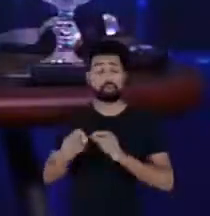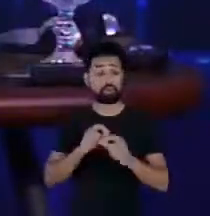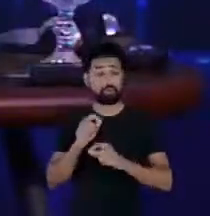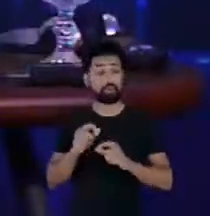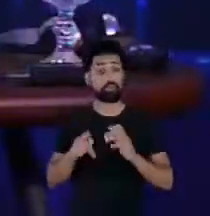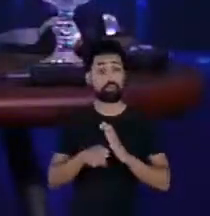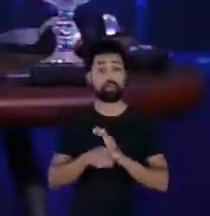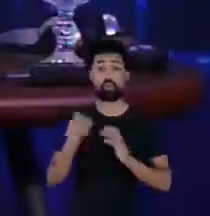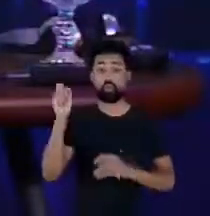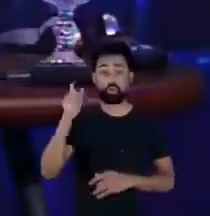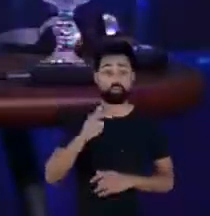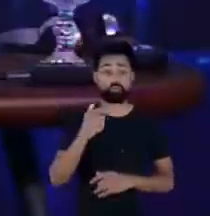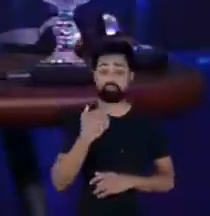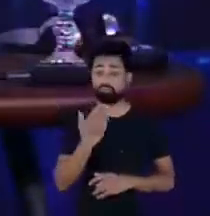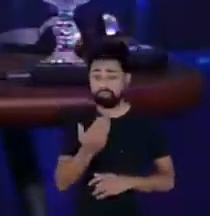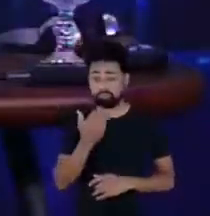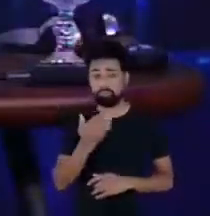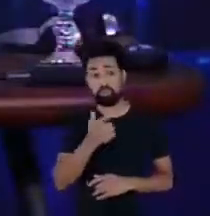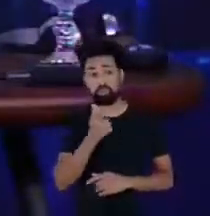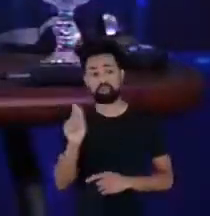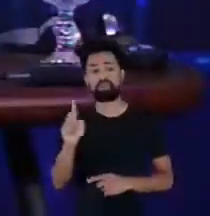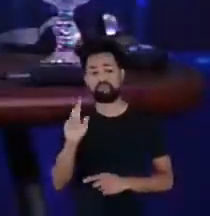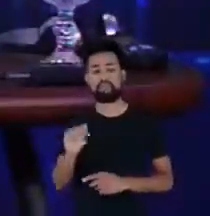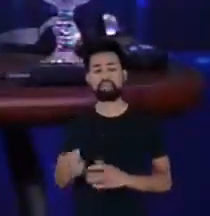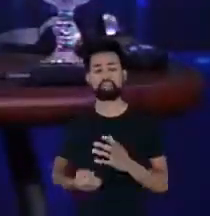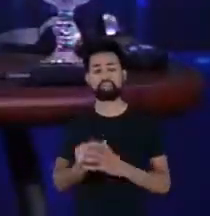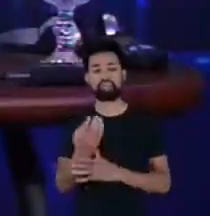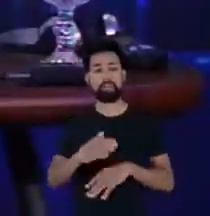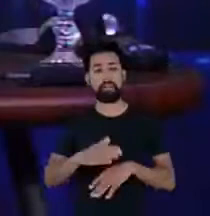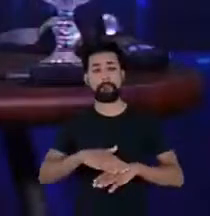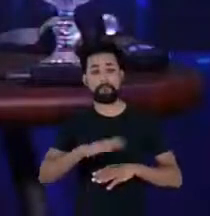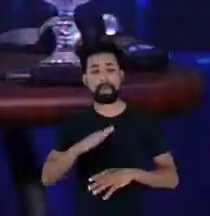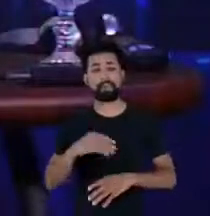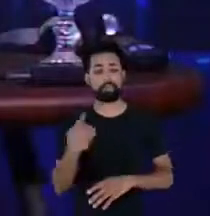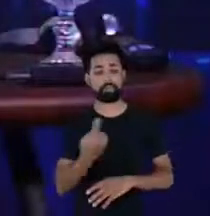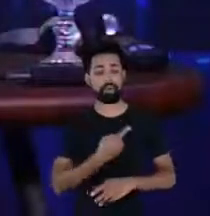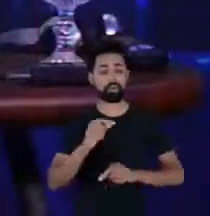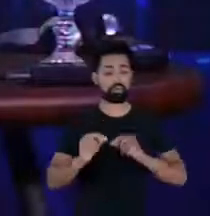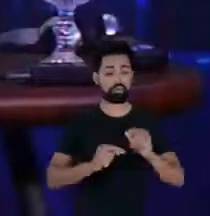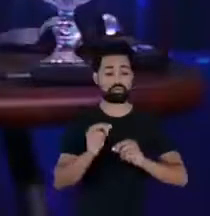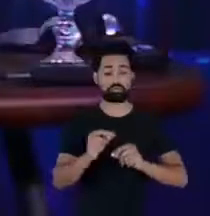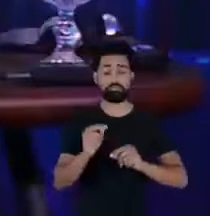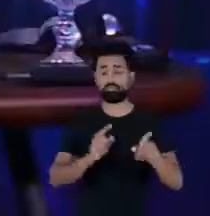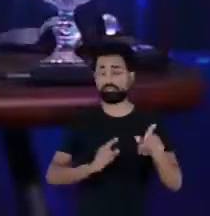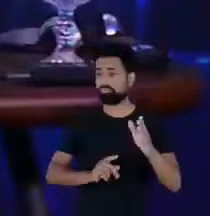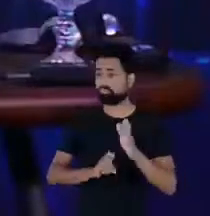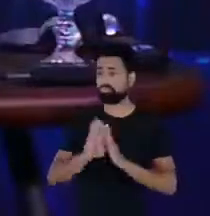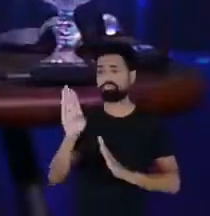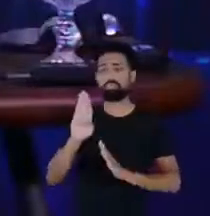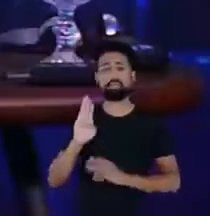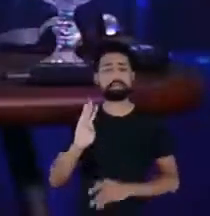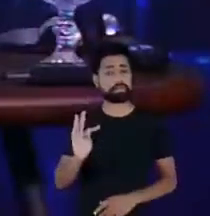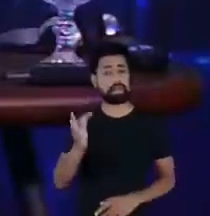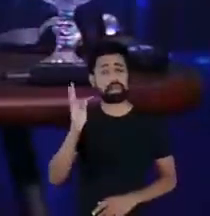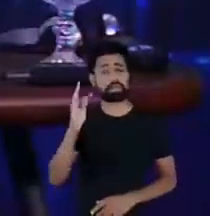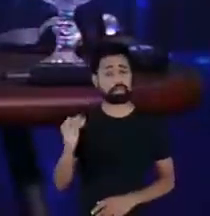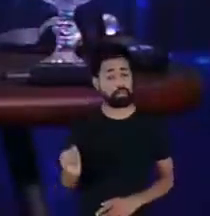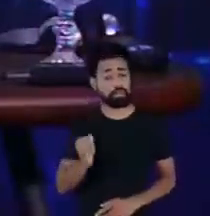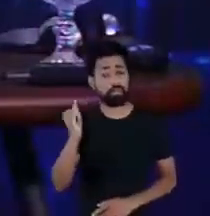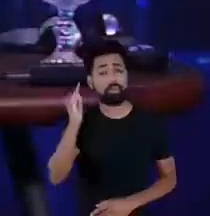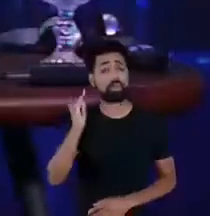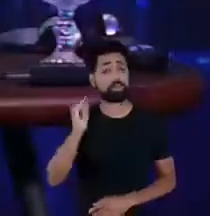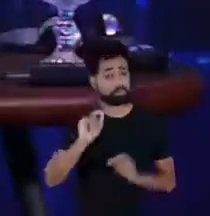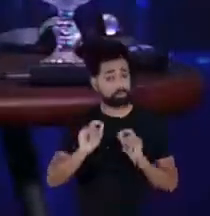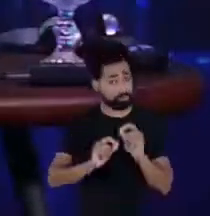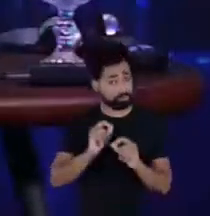que a eólica gera mais, e isso nos traz um ganho de escala técnica muito importante. Do ponto